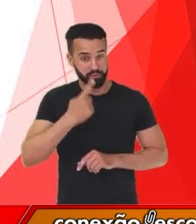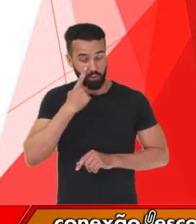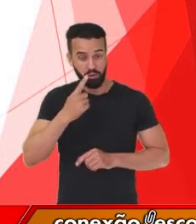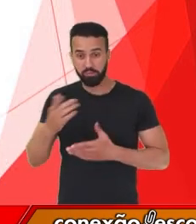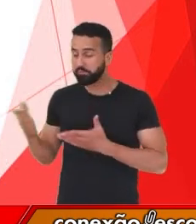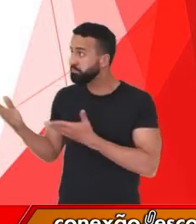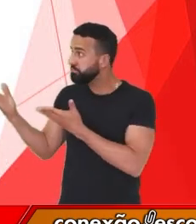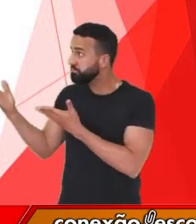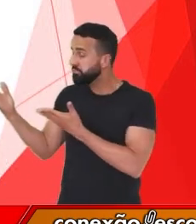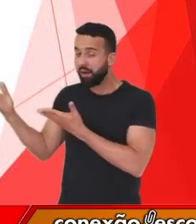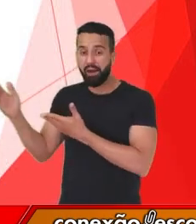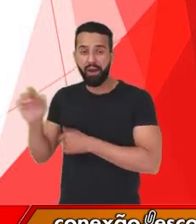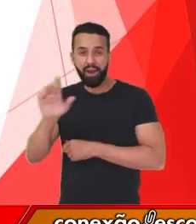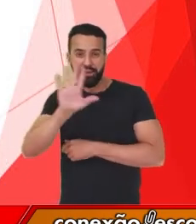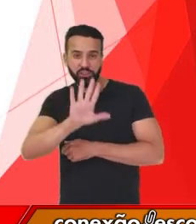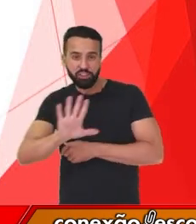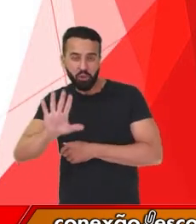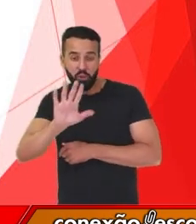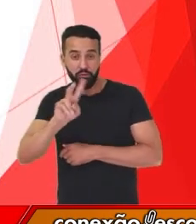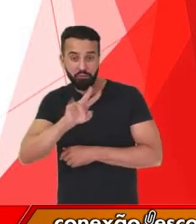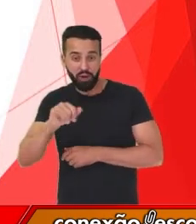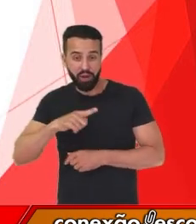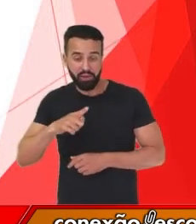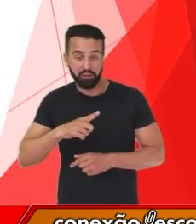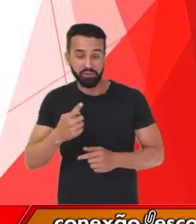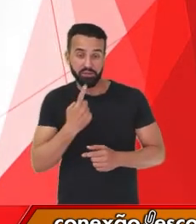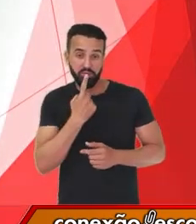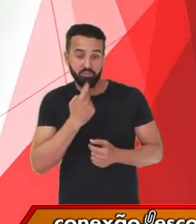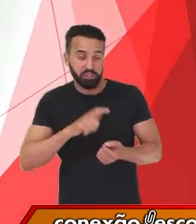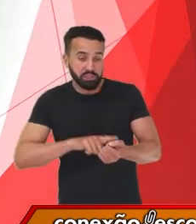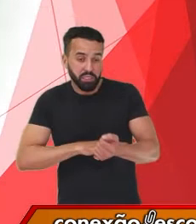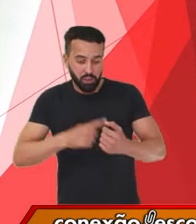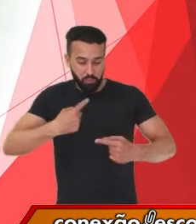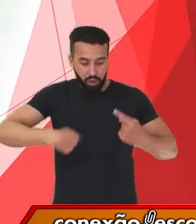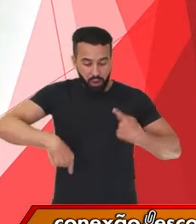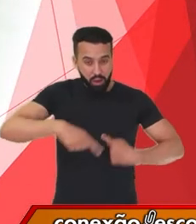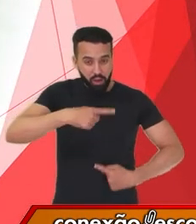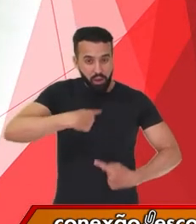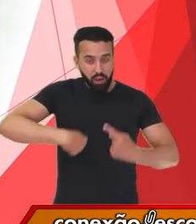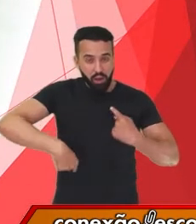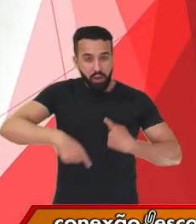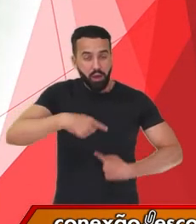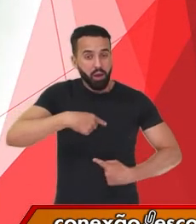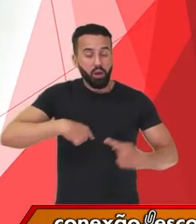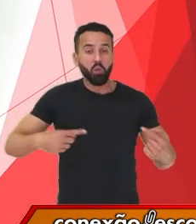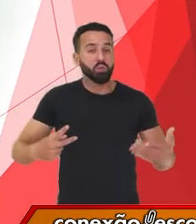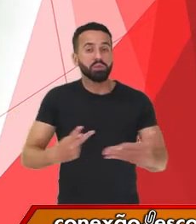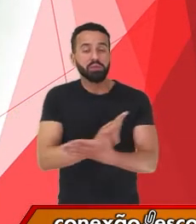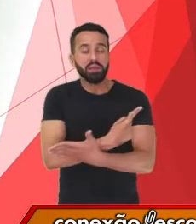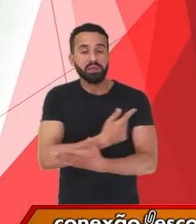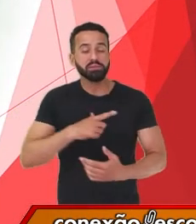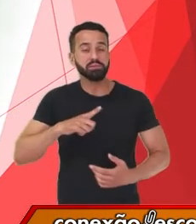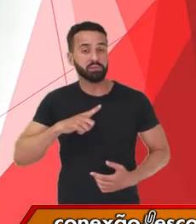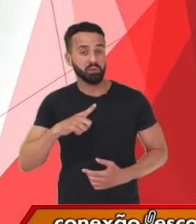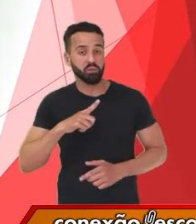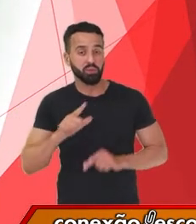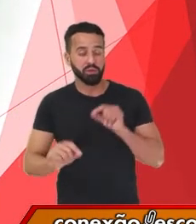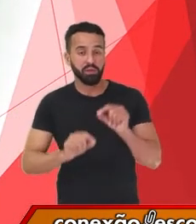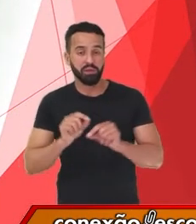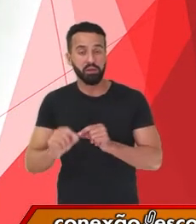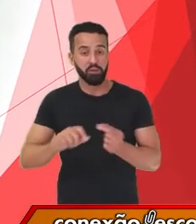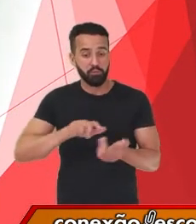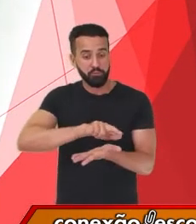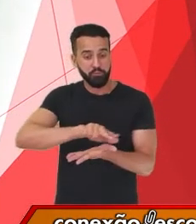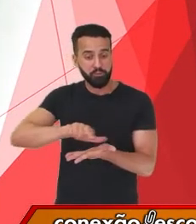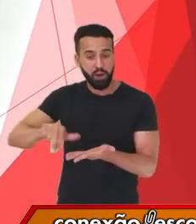a ficar mais vascularizado. O que isso significa? Há um surgimento de o desenvolvimento de vários